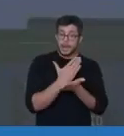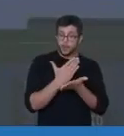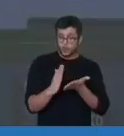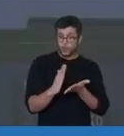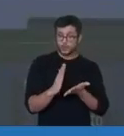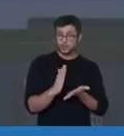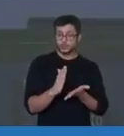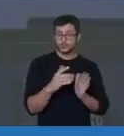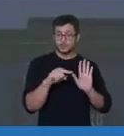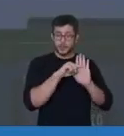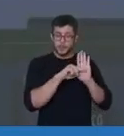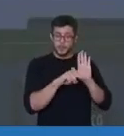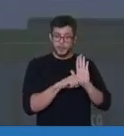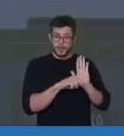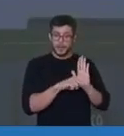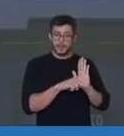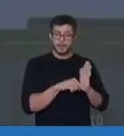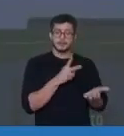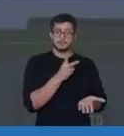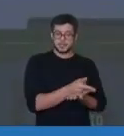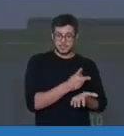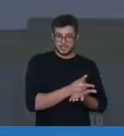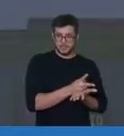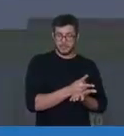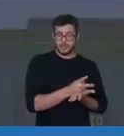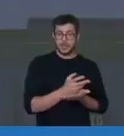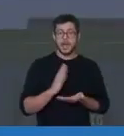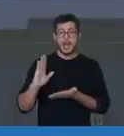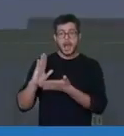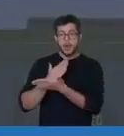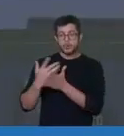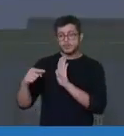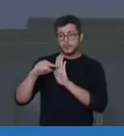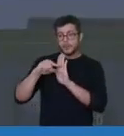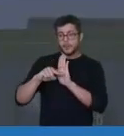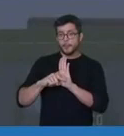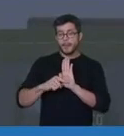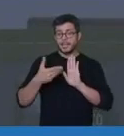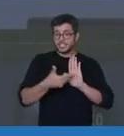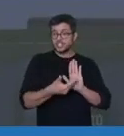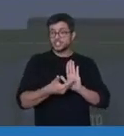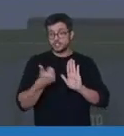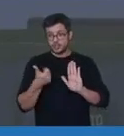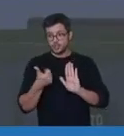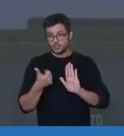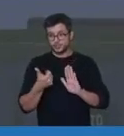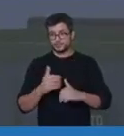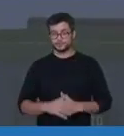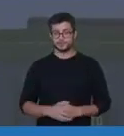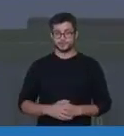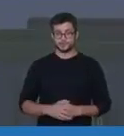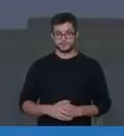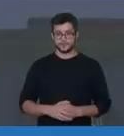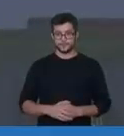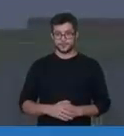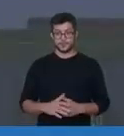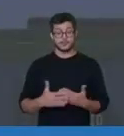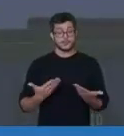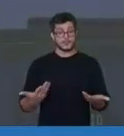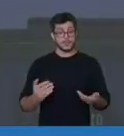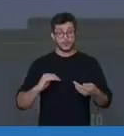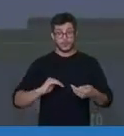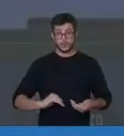foi mantido o veto e com relação a outra parte foi derrubado. Portanto, o Congresso